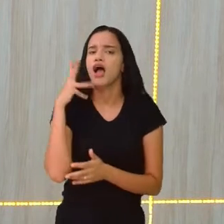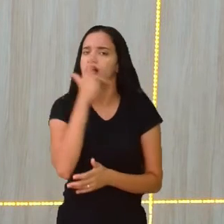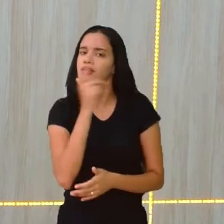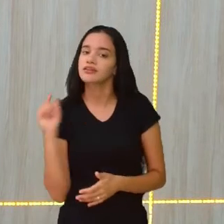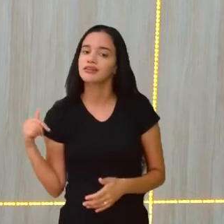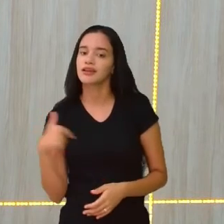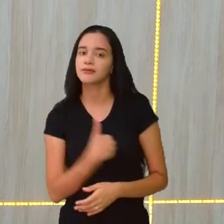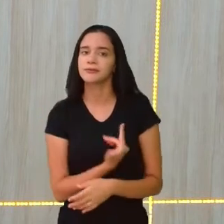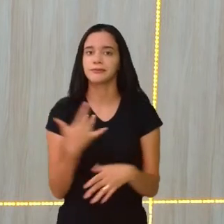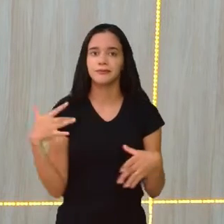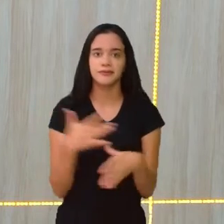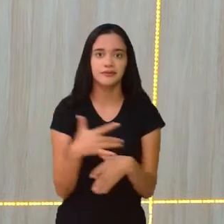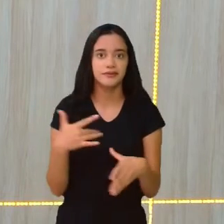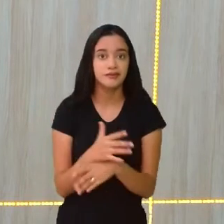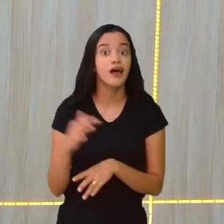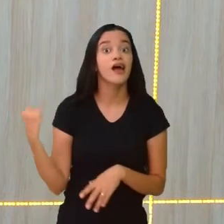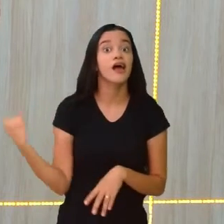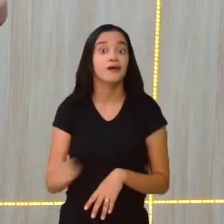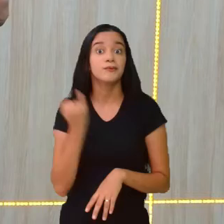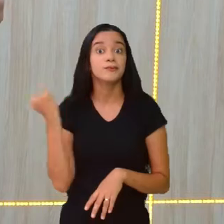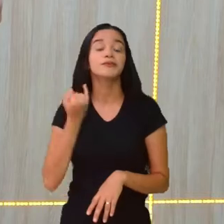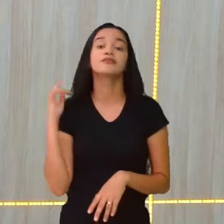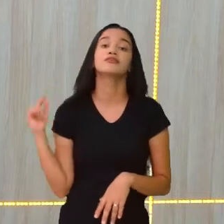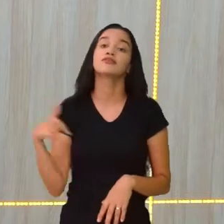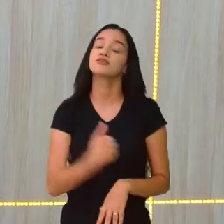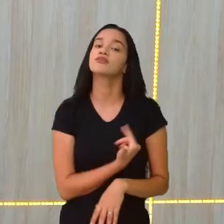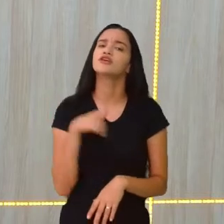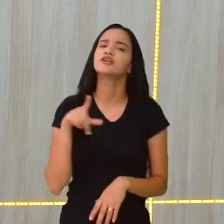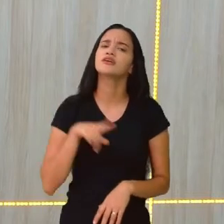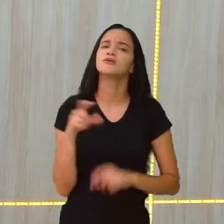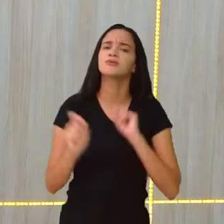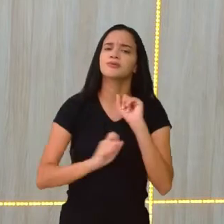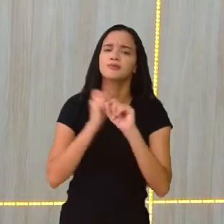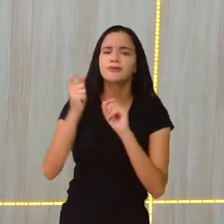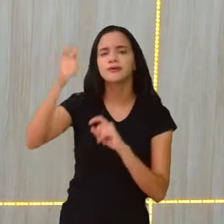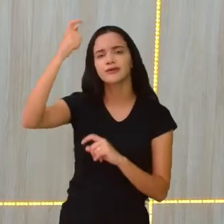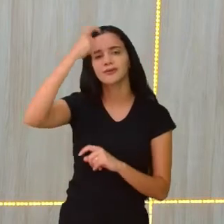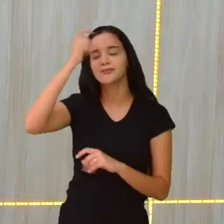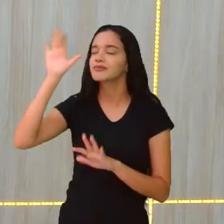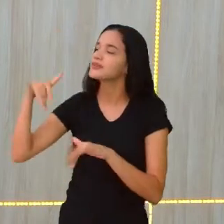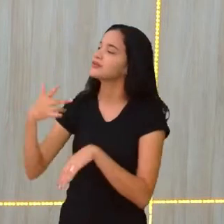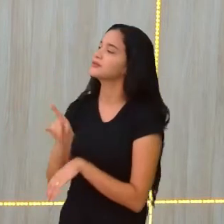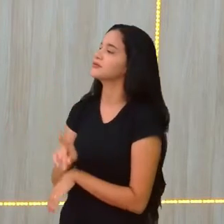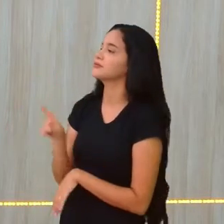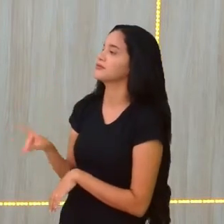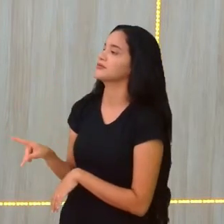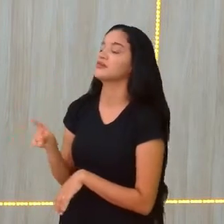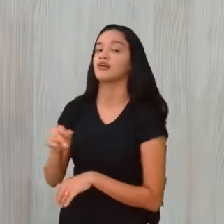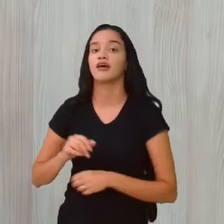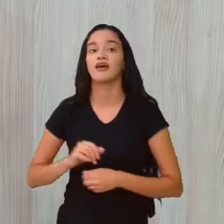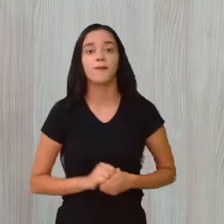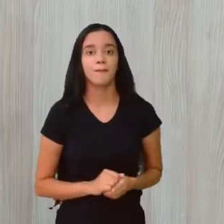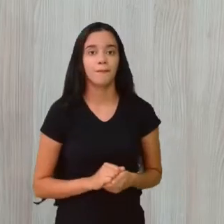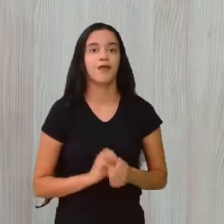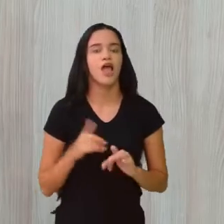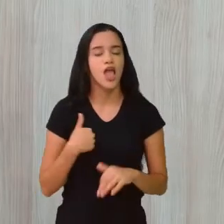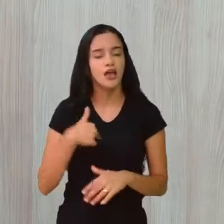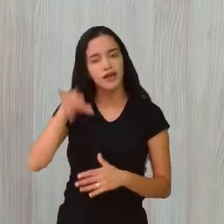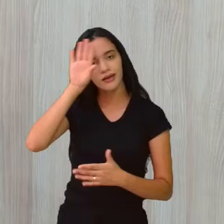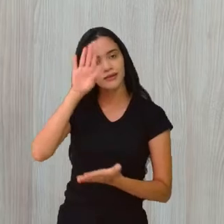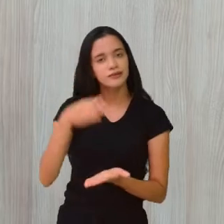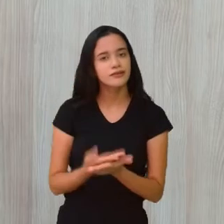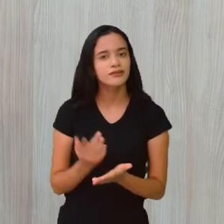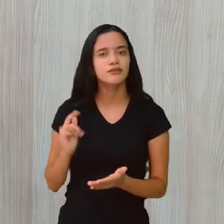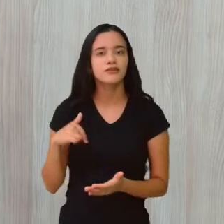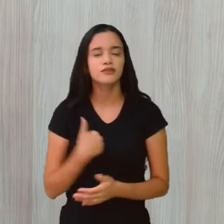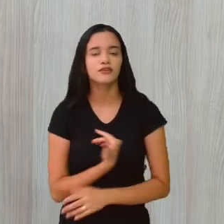nossa cidade. E é importante que nós tenhamos essa consciência. Não é isso, professora Isabel? Pois é, professora Cláudia. Eu acredito que alguns